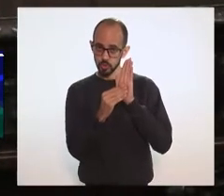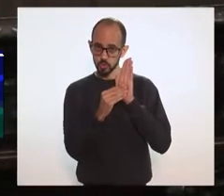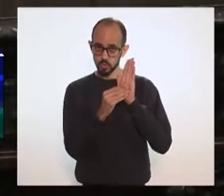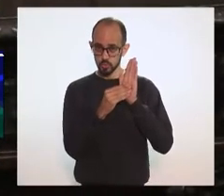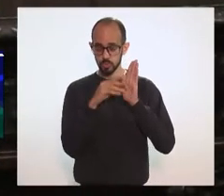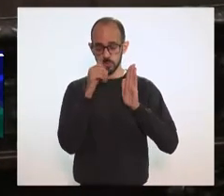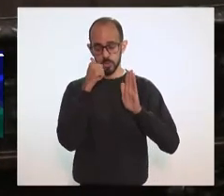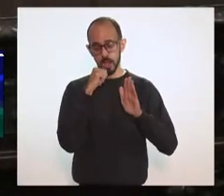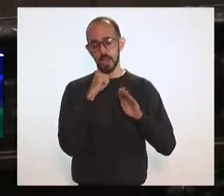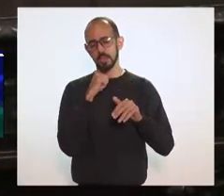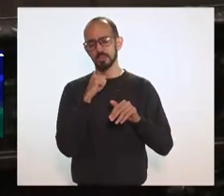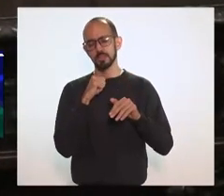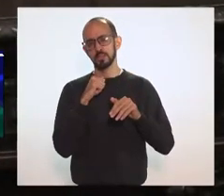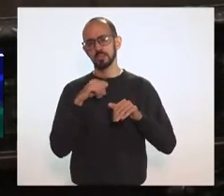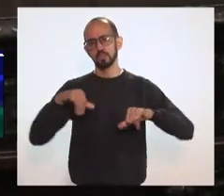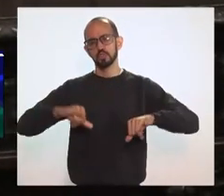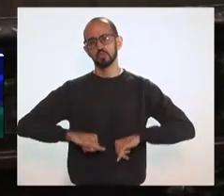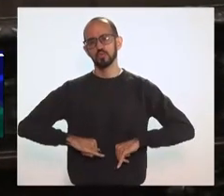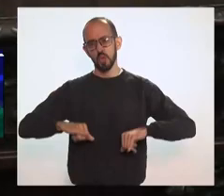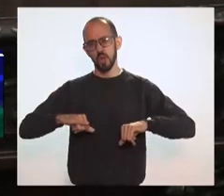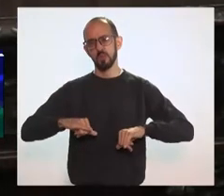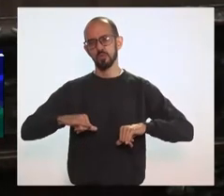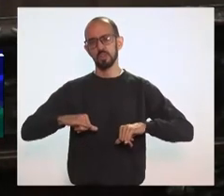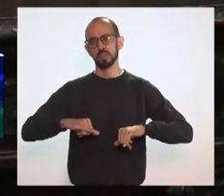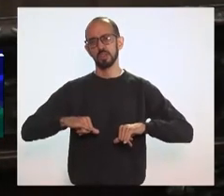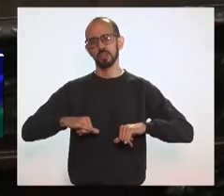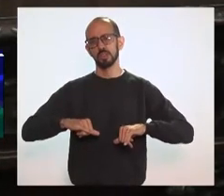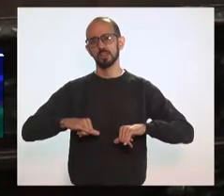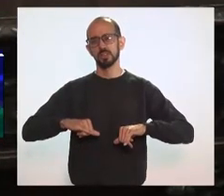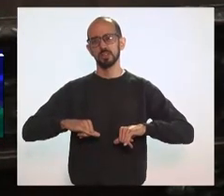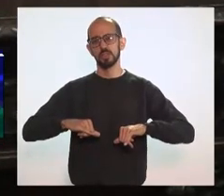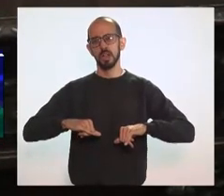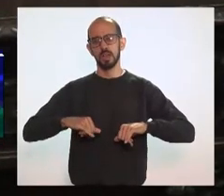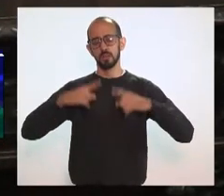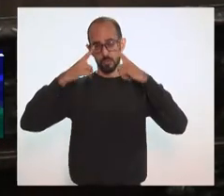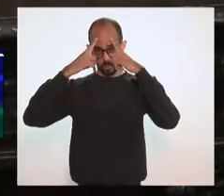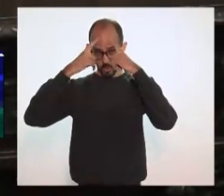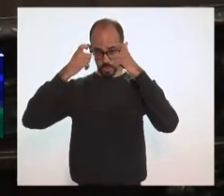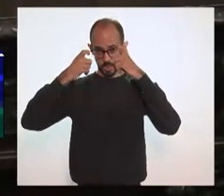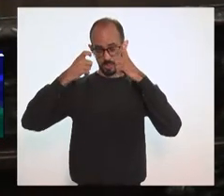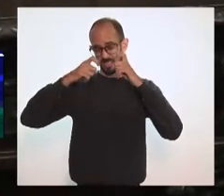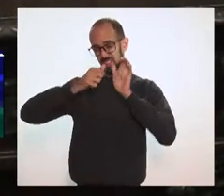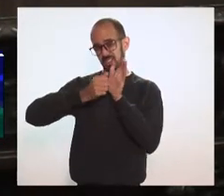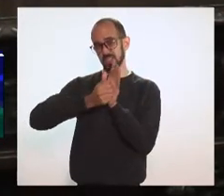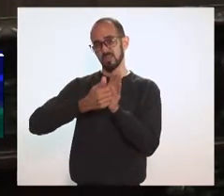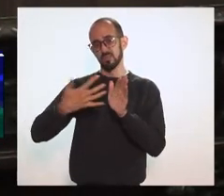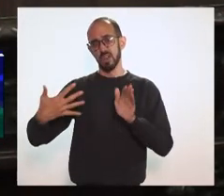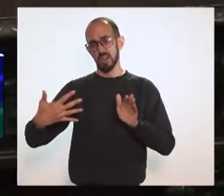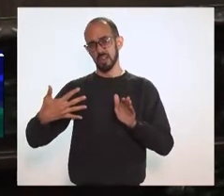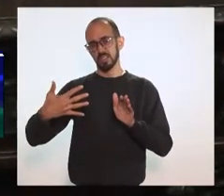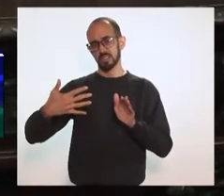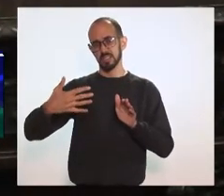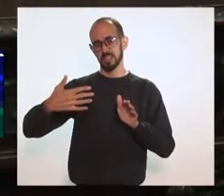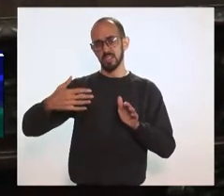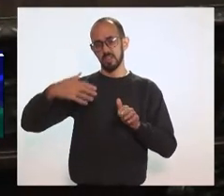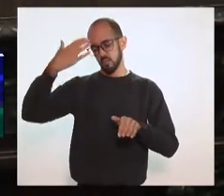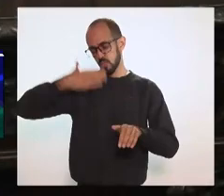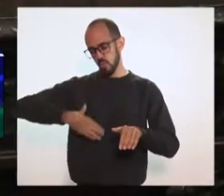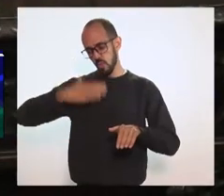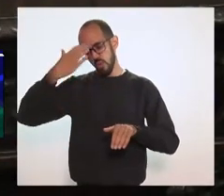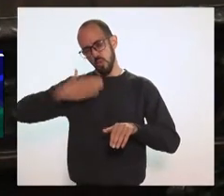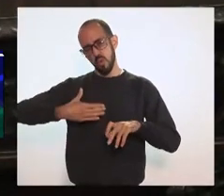mulheres vítimas de violência nas suas mais diferentes manifestações, violência física, violência